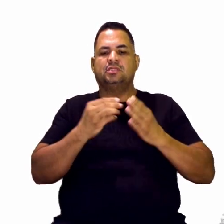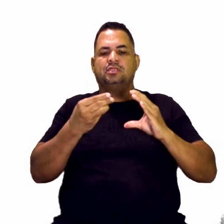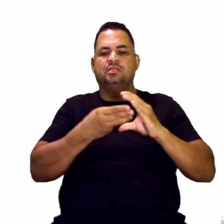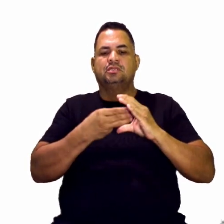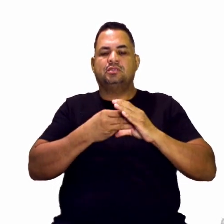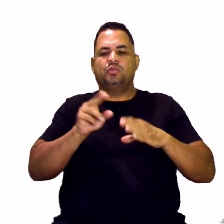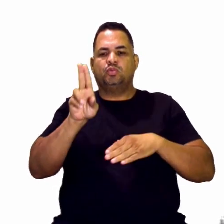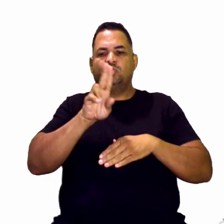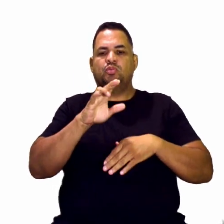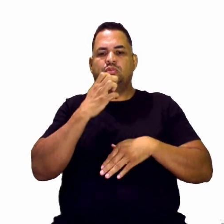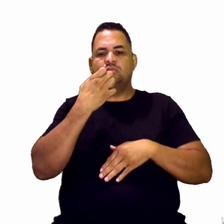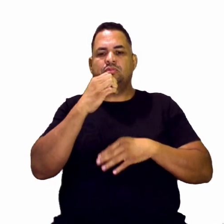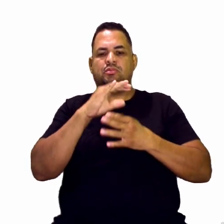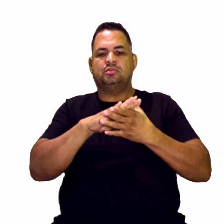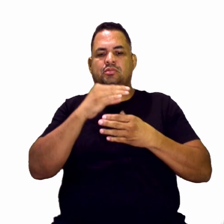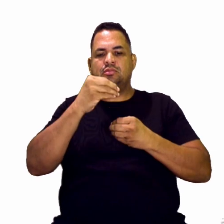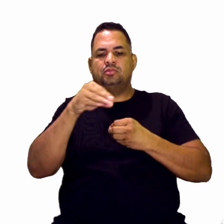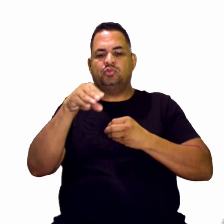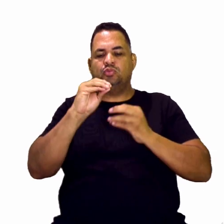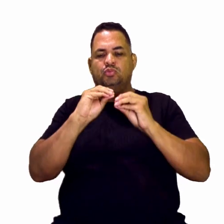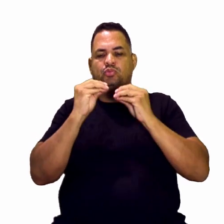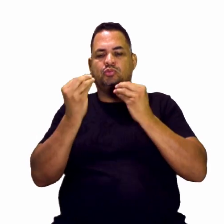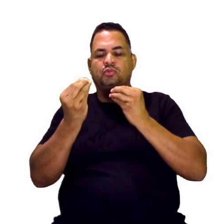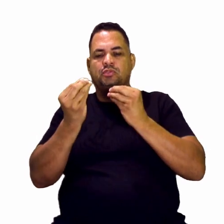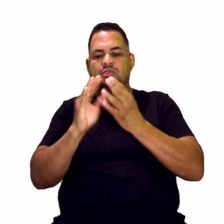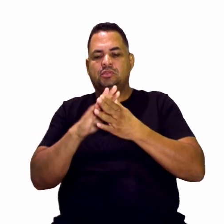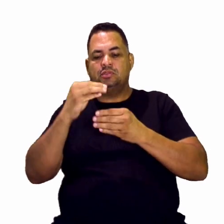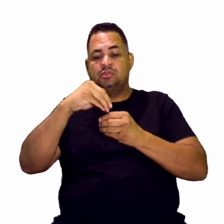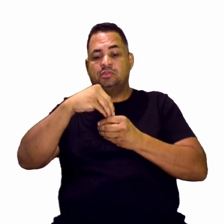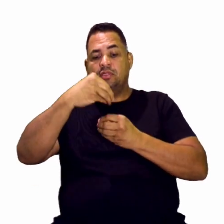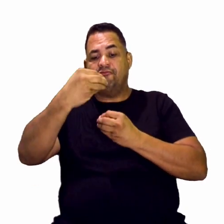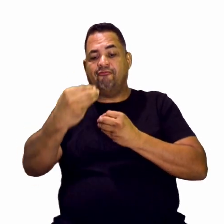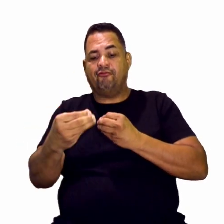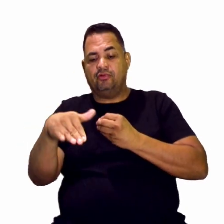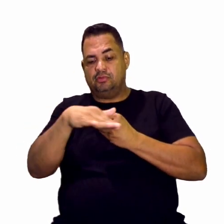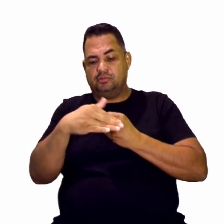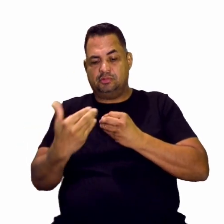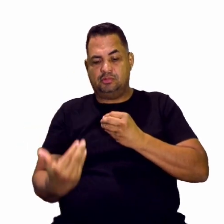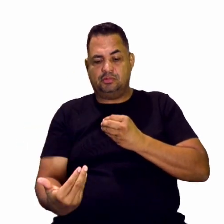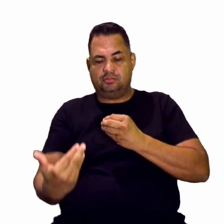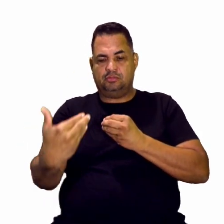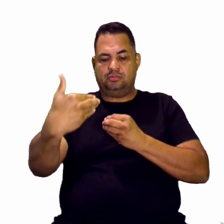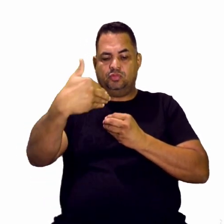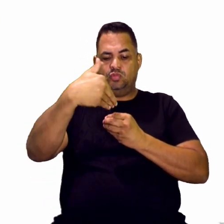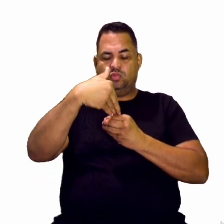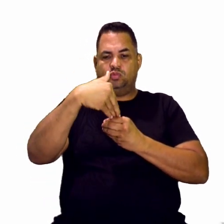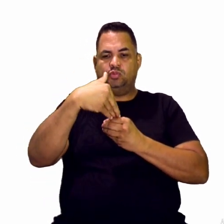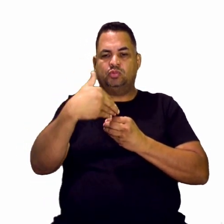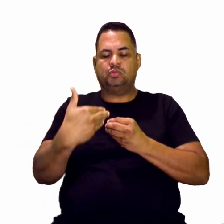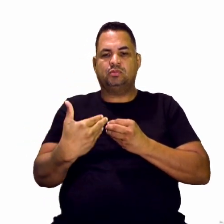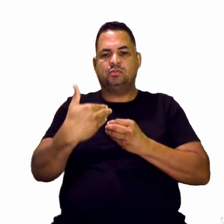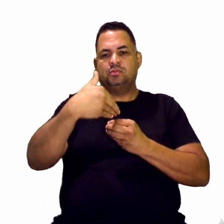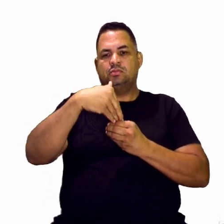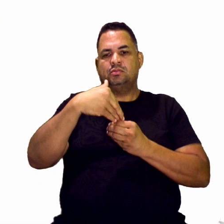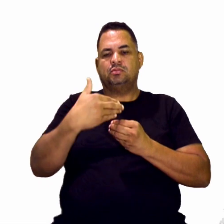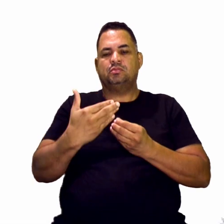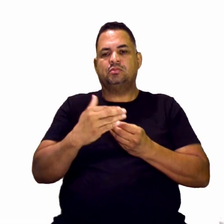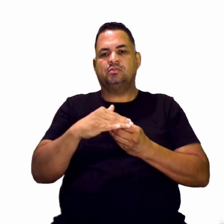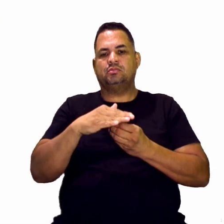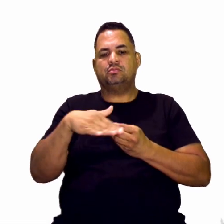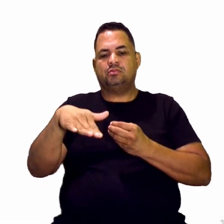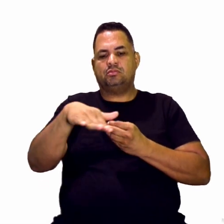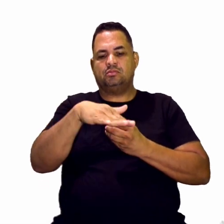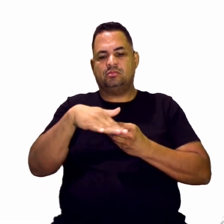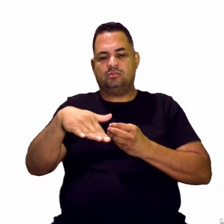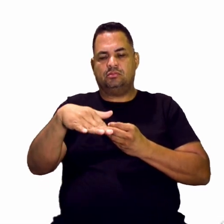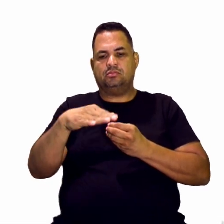ou seja, a substância de fora vai passar para dentro, porém ela vem contra um gradiente, ou seja, ela vai de um ambiente